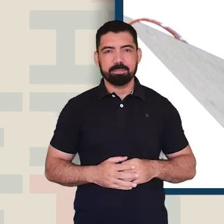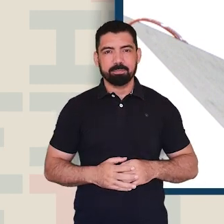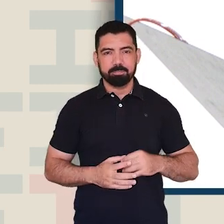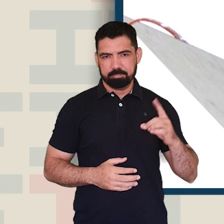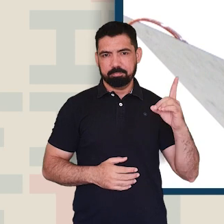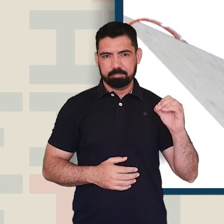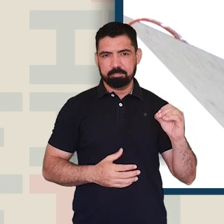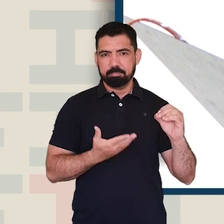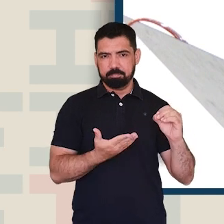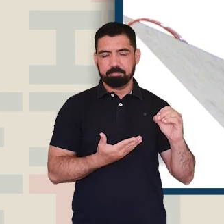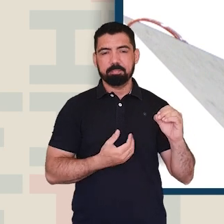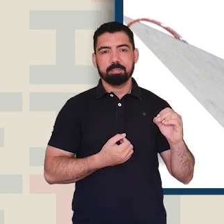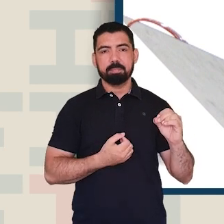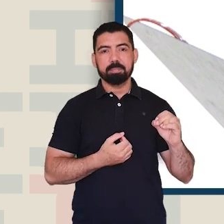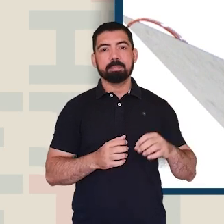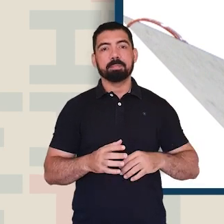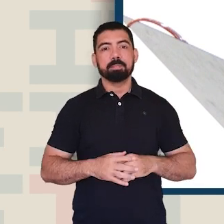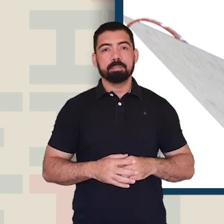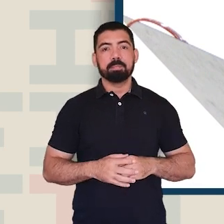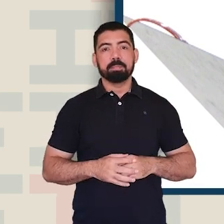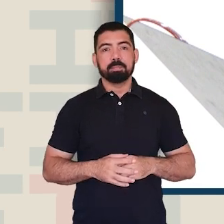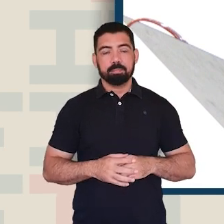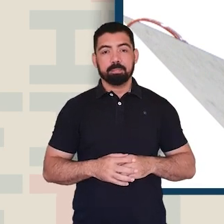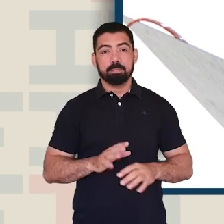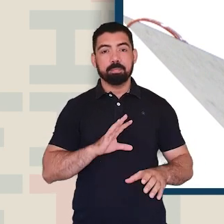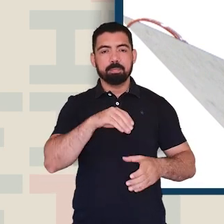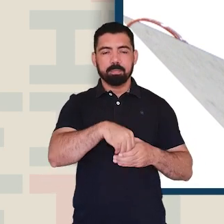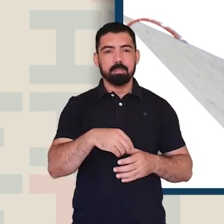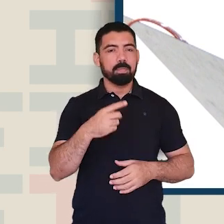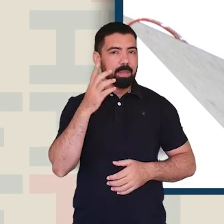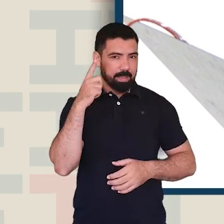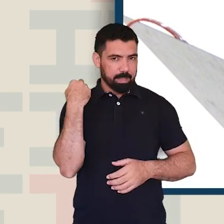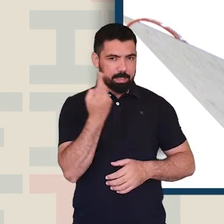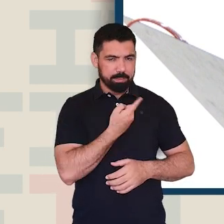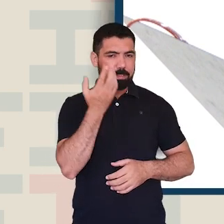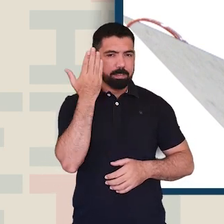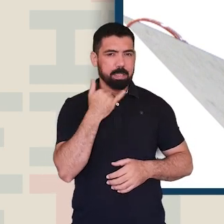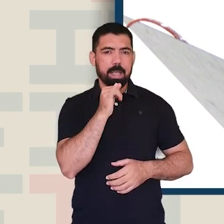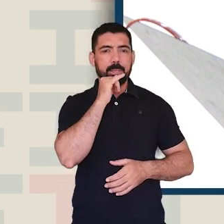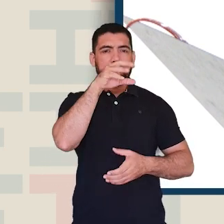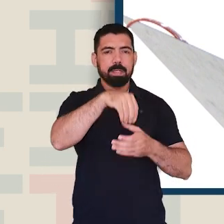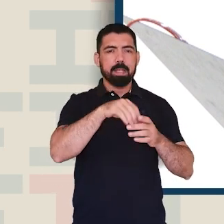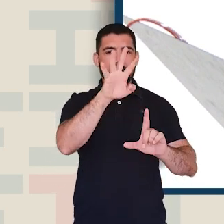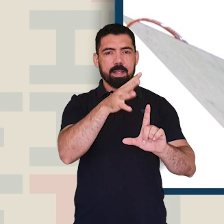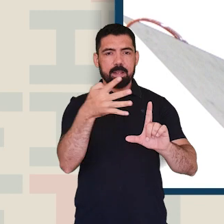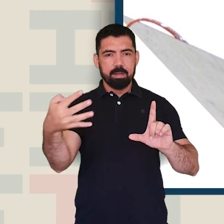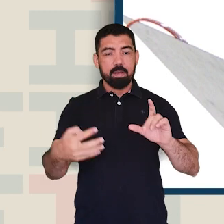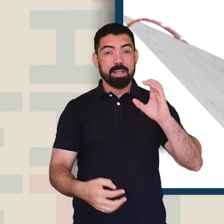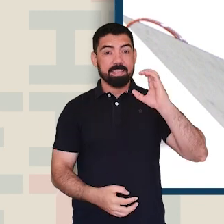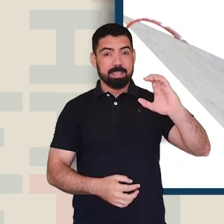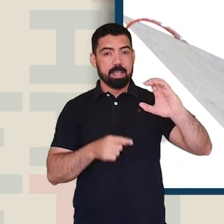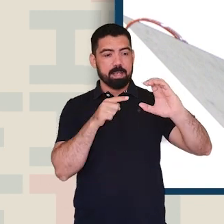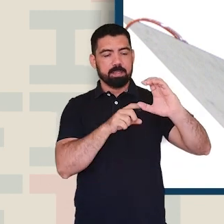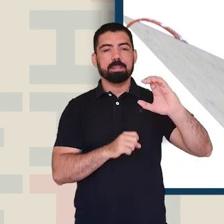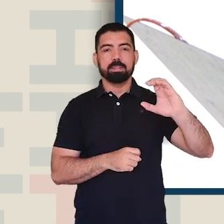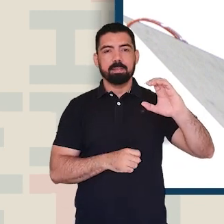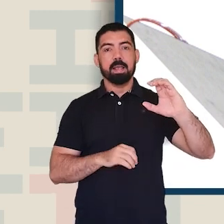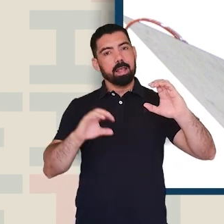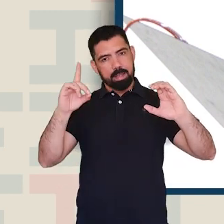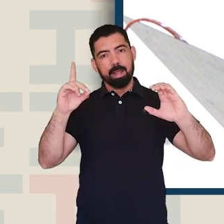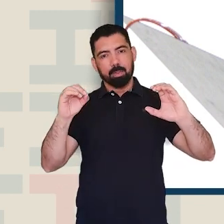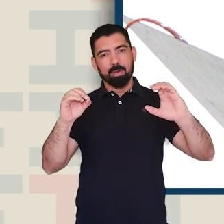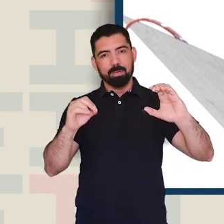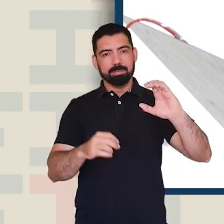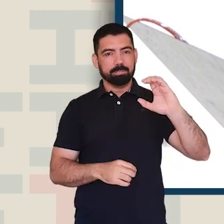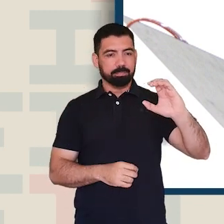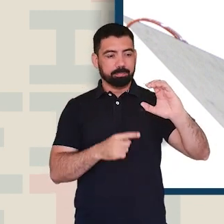né? O molde de dó, o C, né? Na cifra a gente sabe que a cifra o C significa o